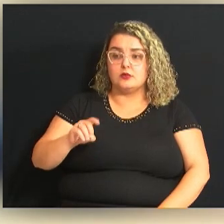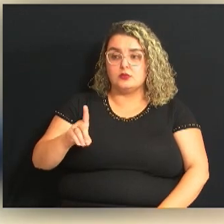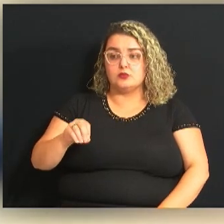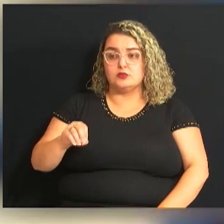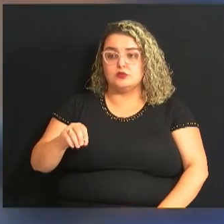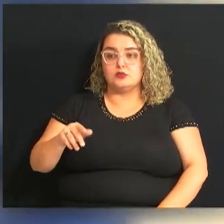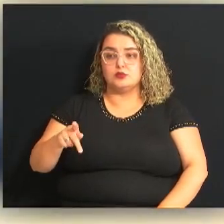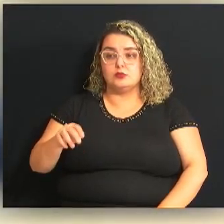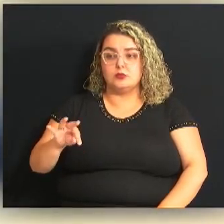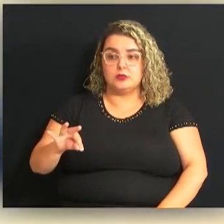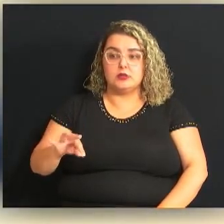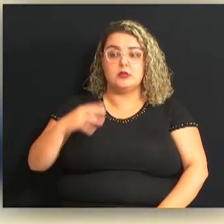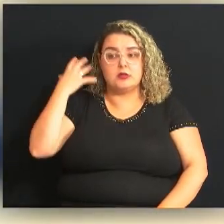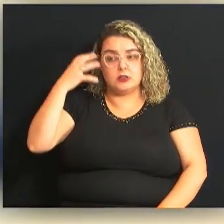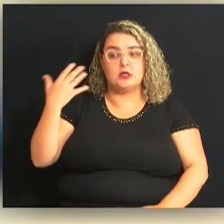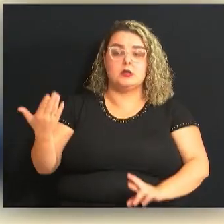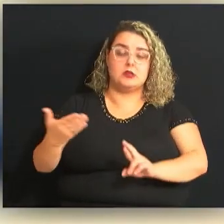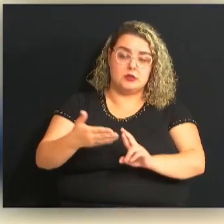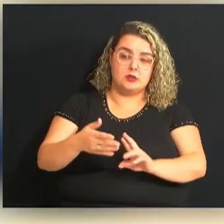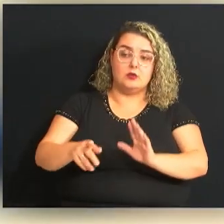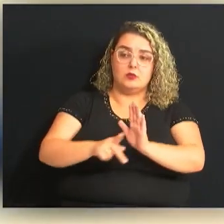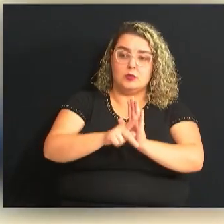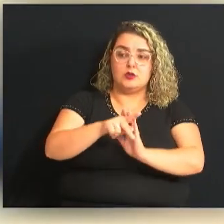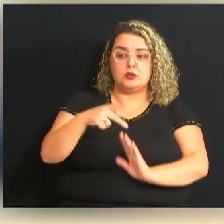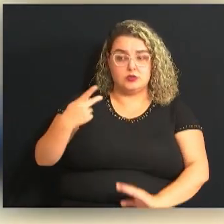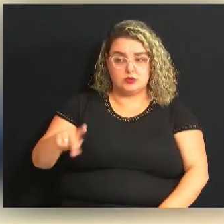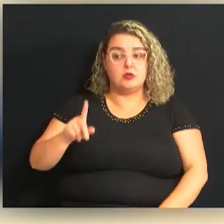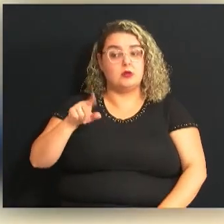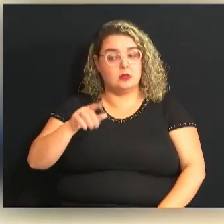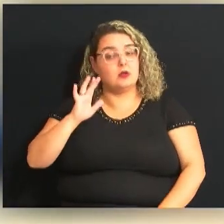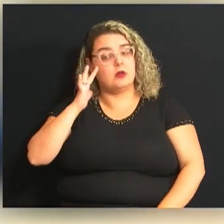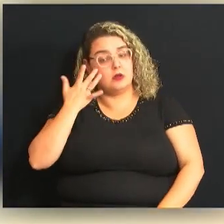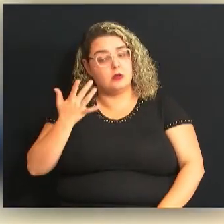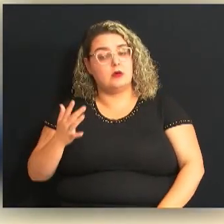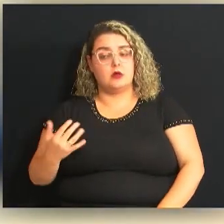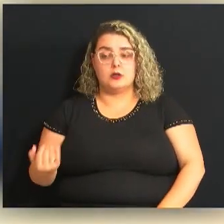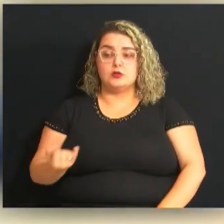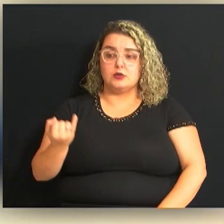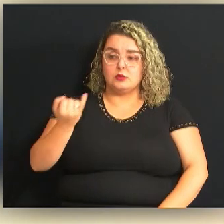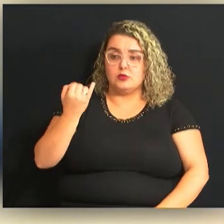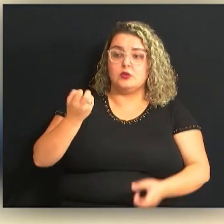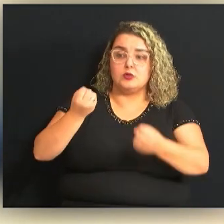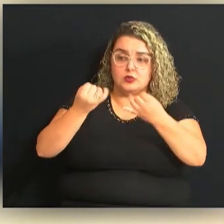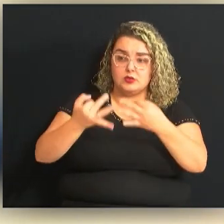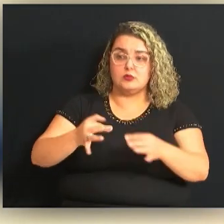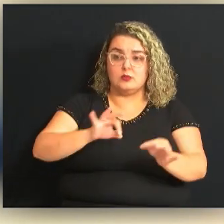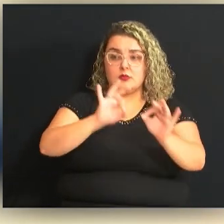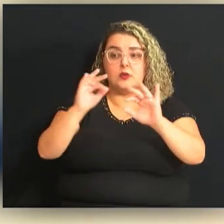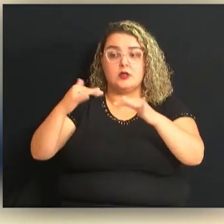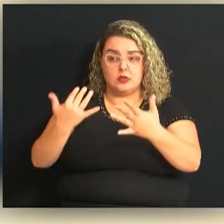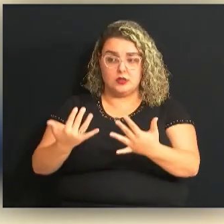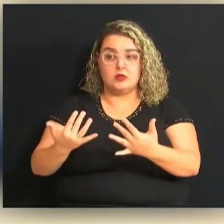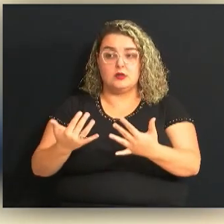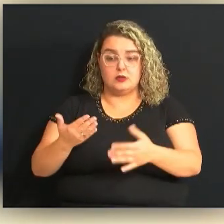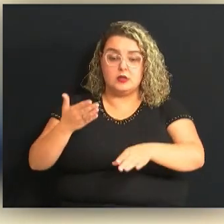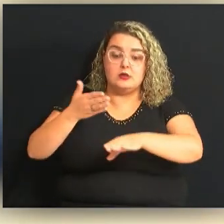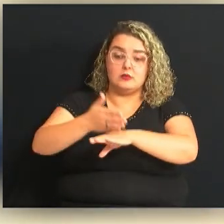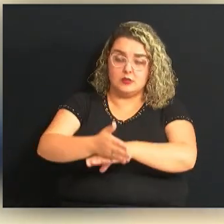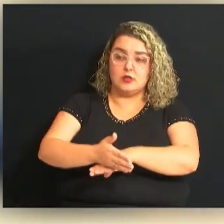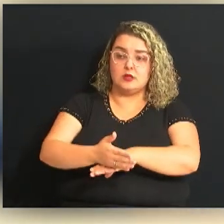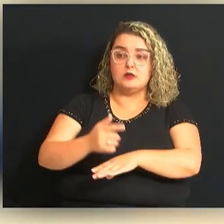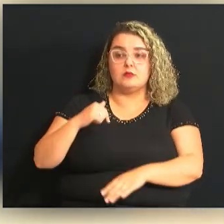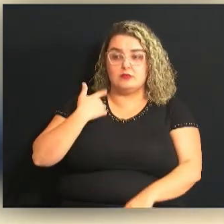representando aqui o projeto dele. Então acho que isso é muito importante, dar explicação para quem está nos ouvindo, para quem está participando e para a gente que